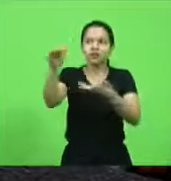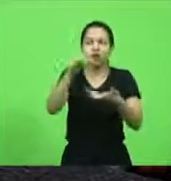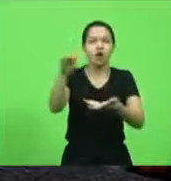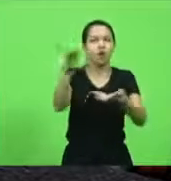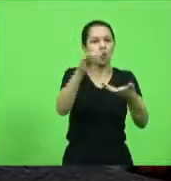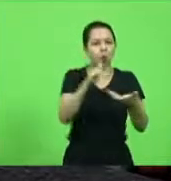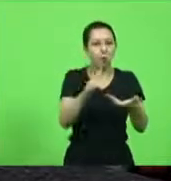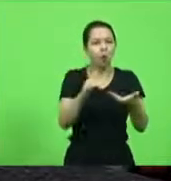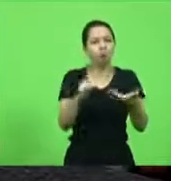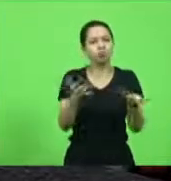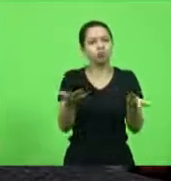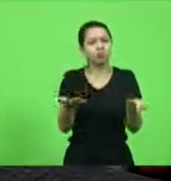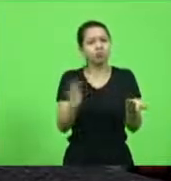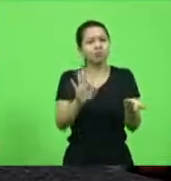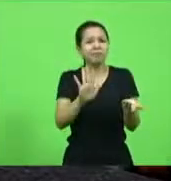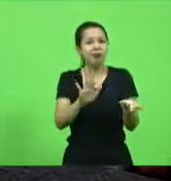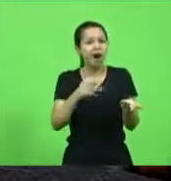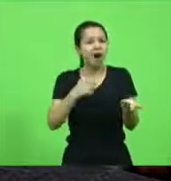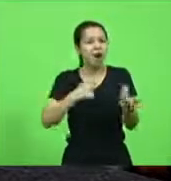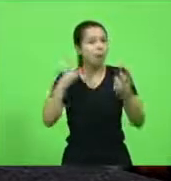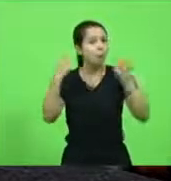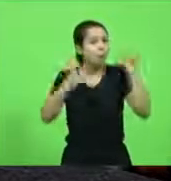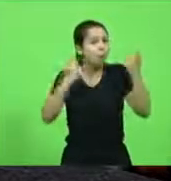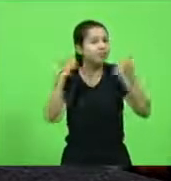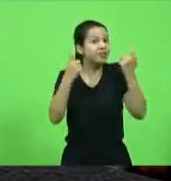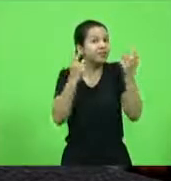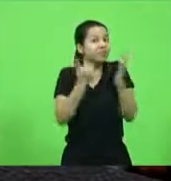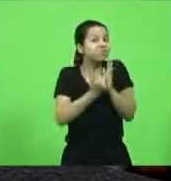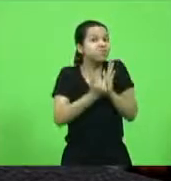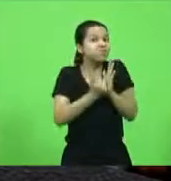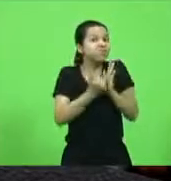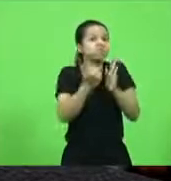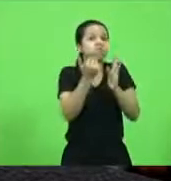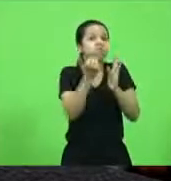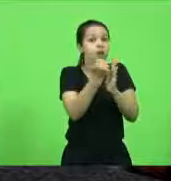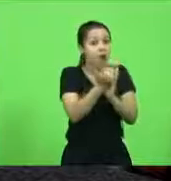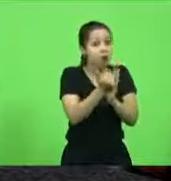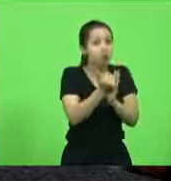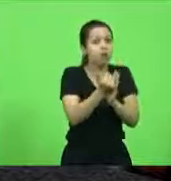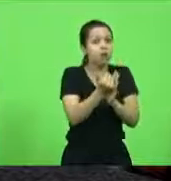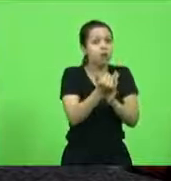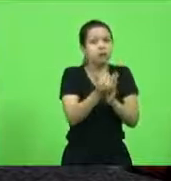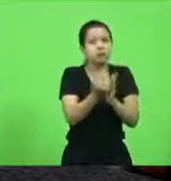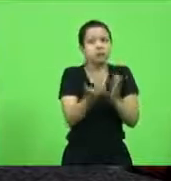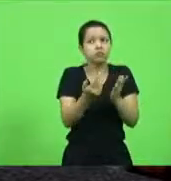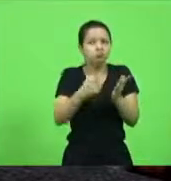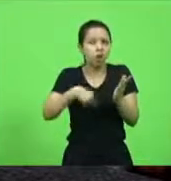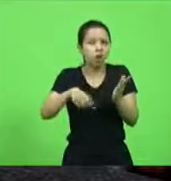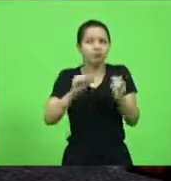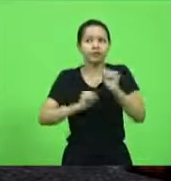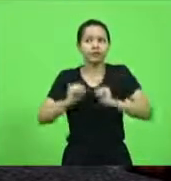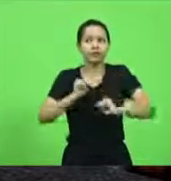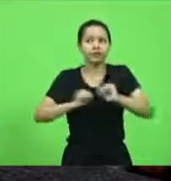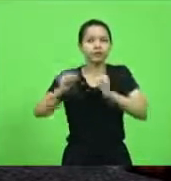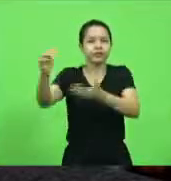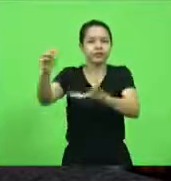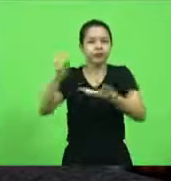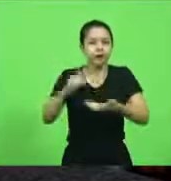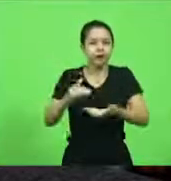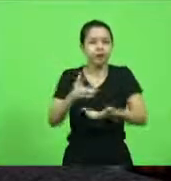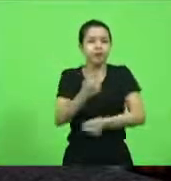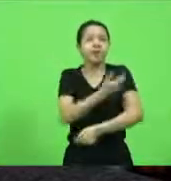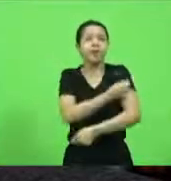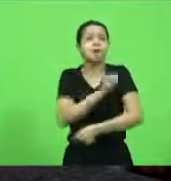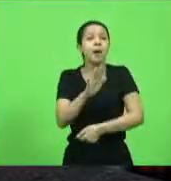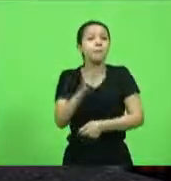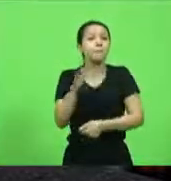em relação a isso, já que a gente tem expectativa que as vacinas venham, é com o ritmo que essas